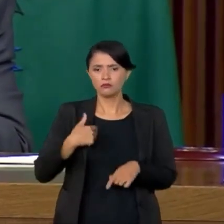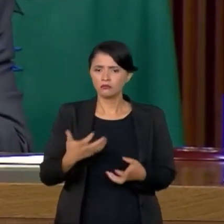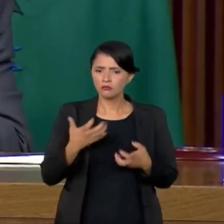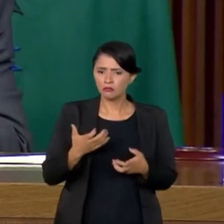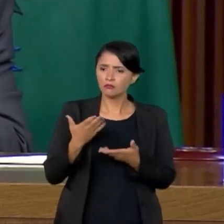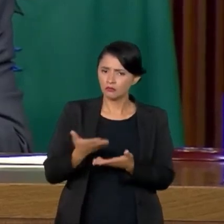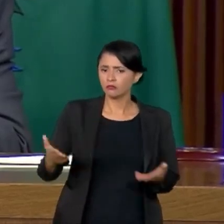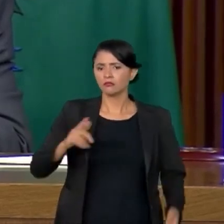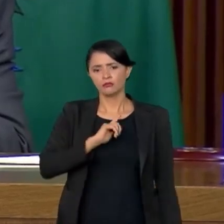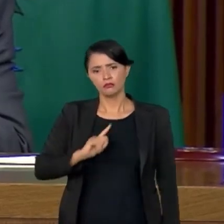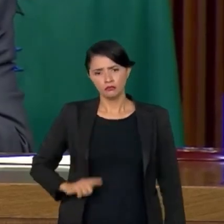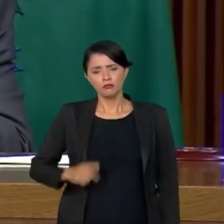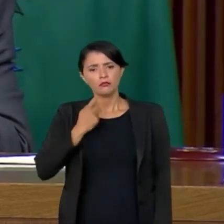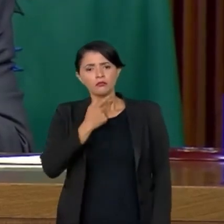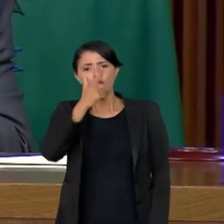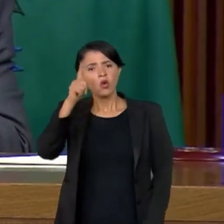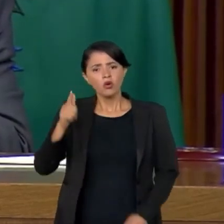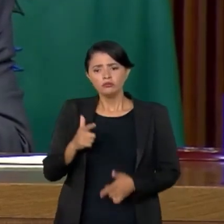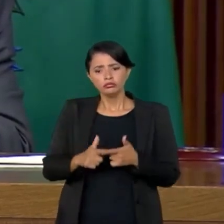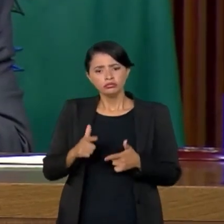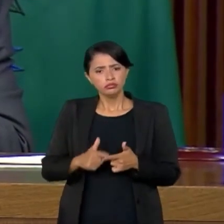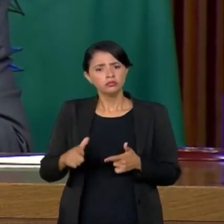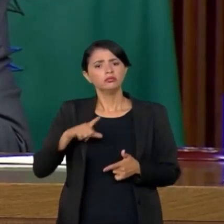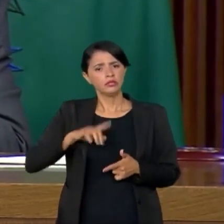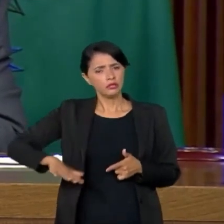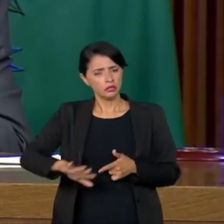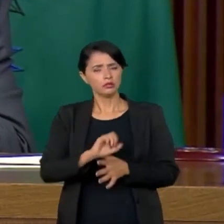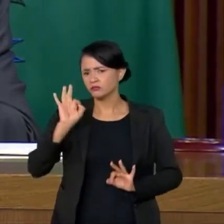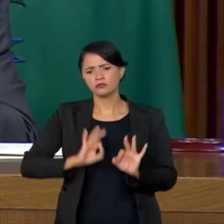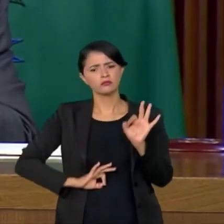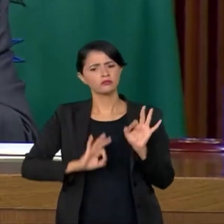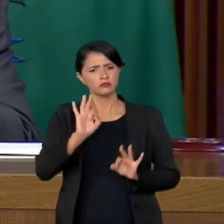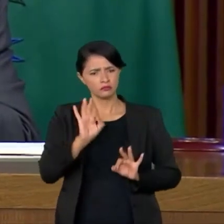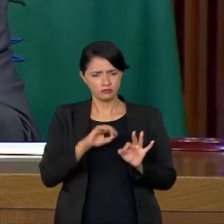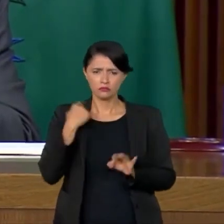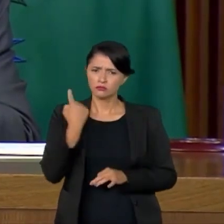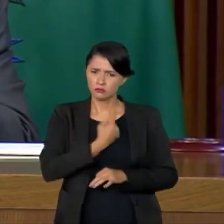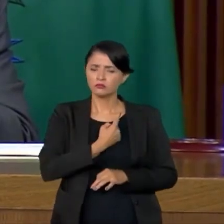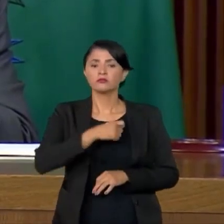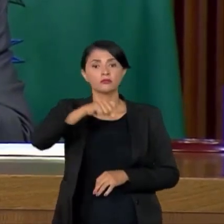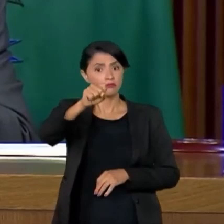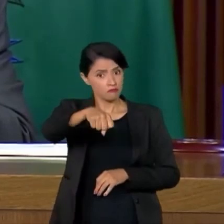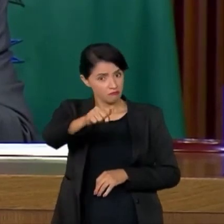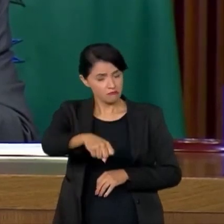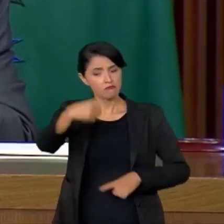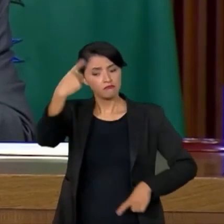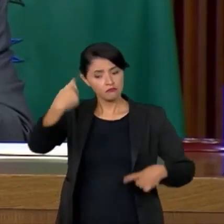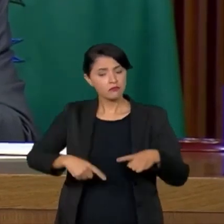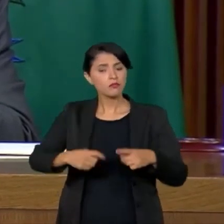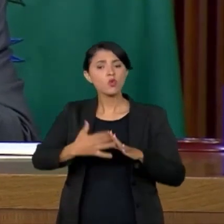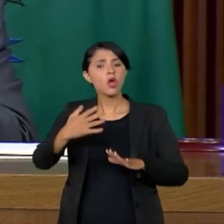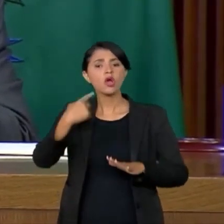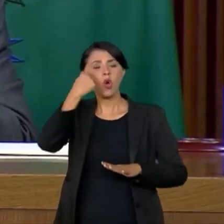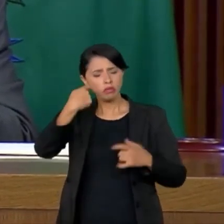que os governadores falassem de outros problemas que tem a segurança pública. E nós estamos dispostos a discutir